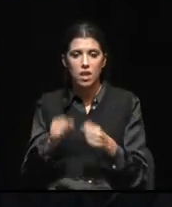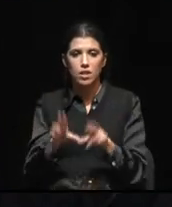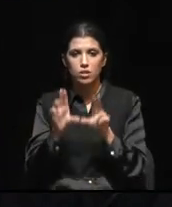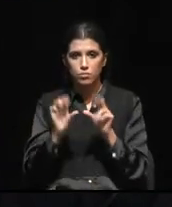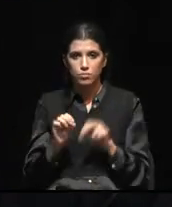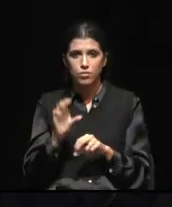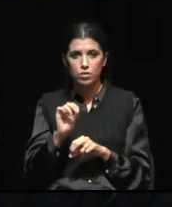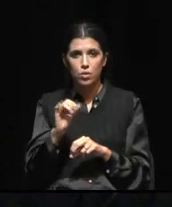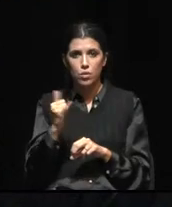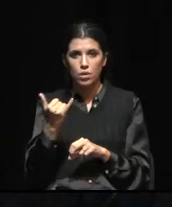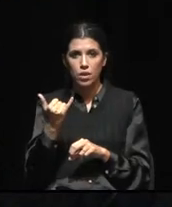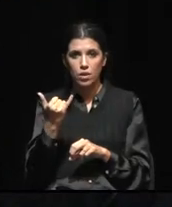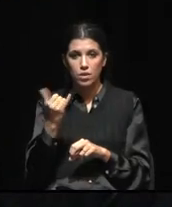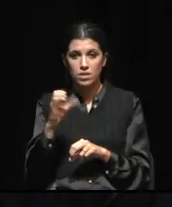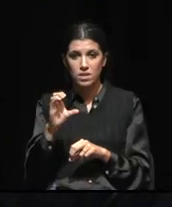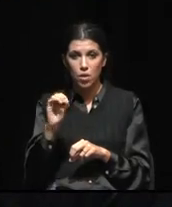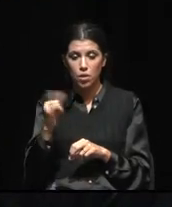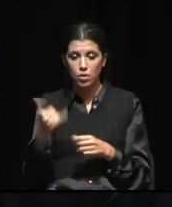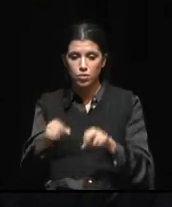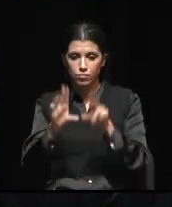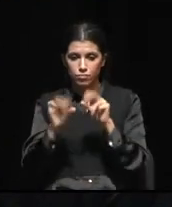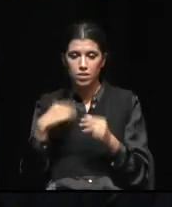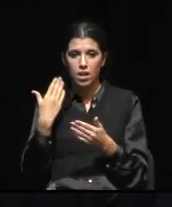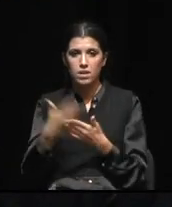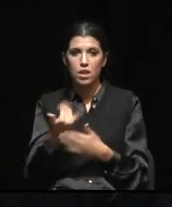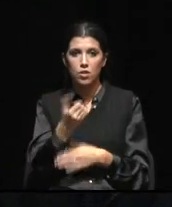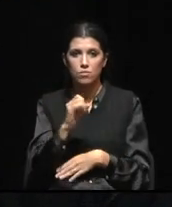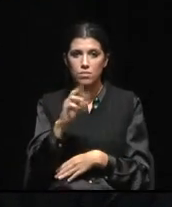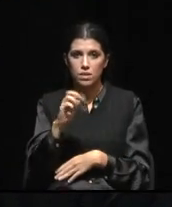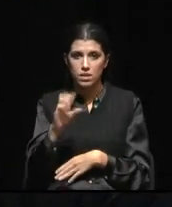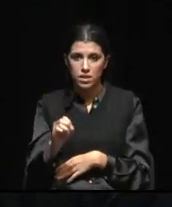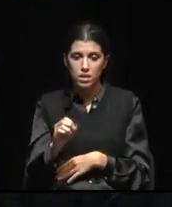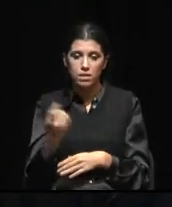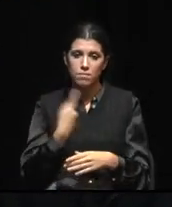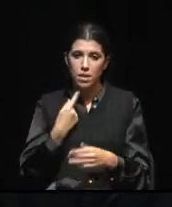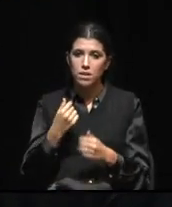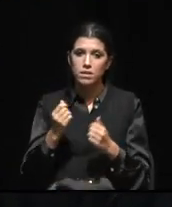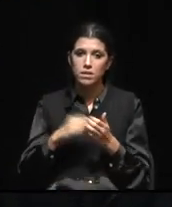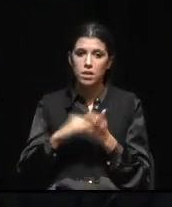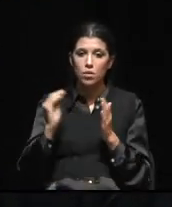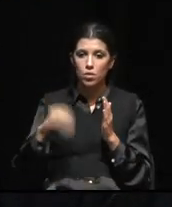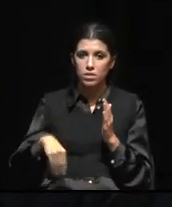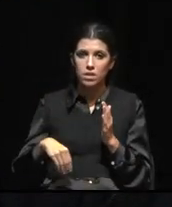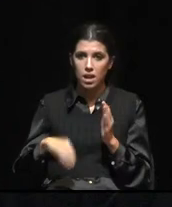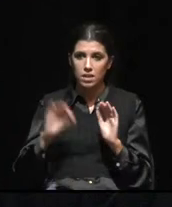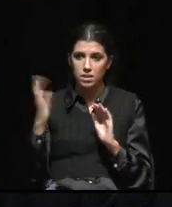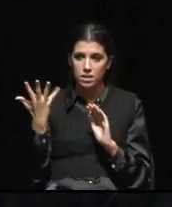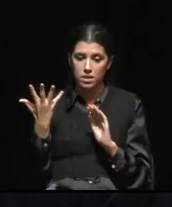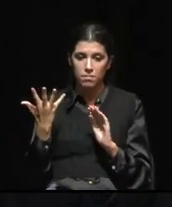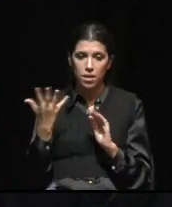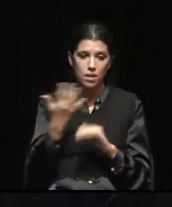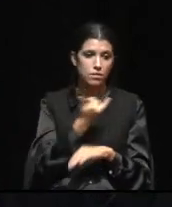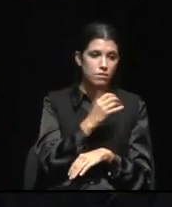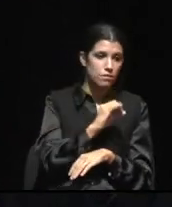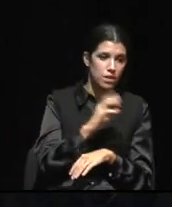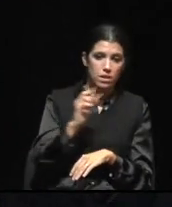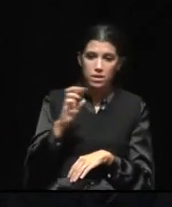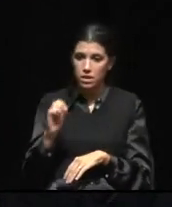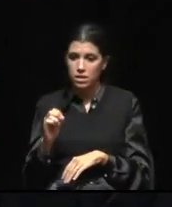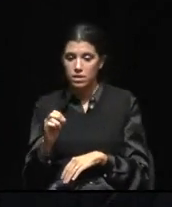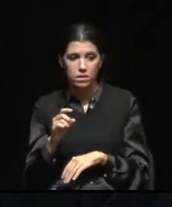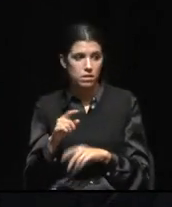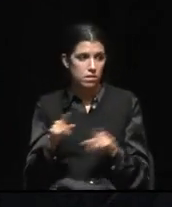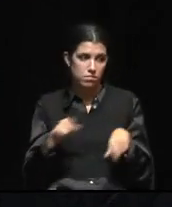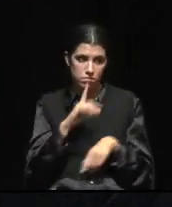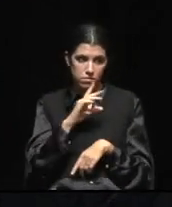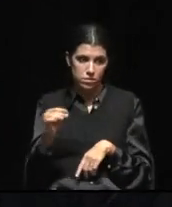até 2030 essa candidatura pressupõe a construção de um contrato climático 2030 silêncio na sala por favor